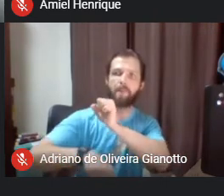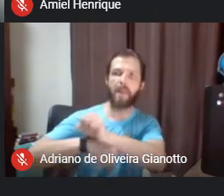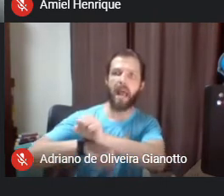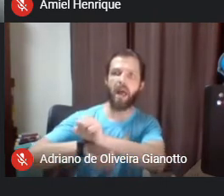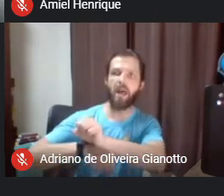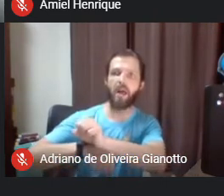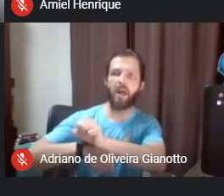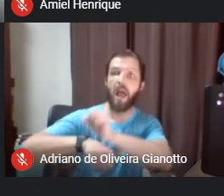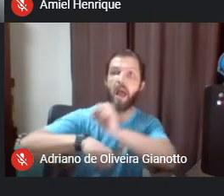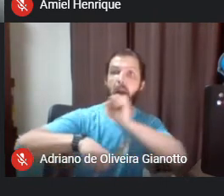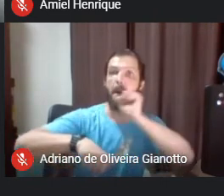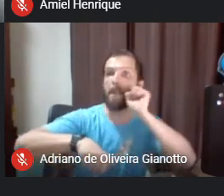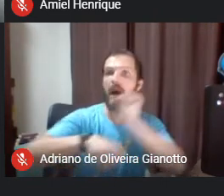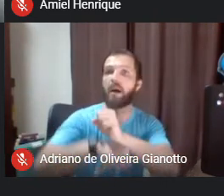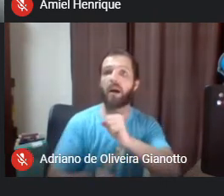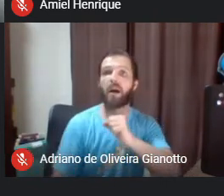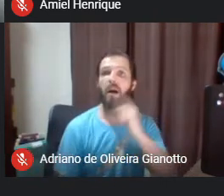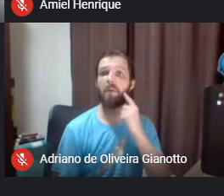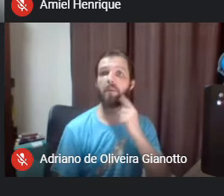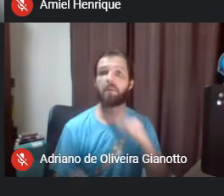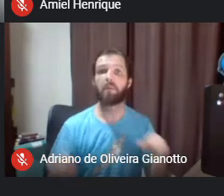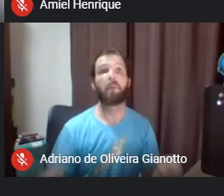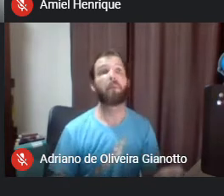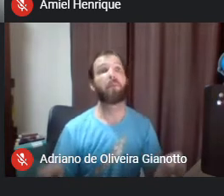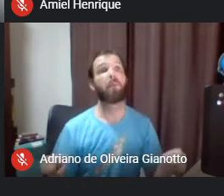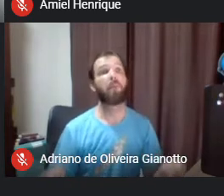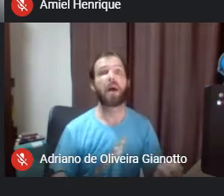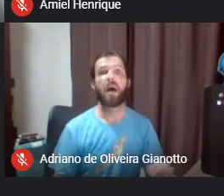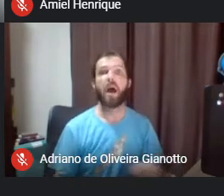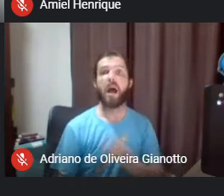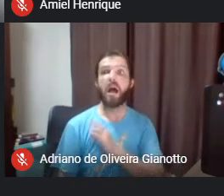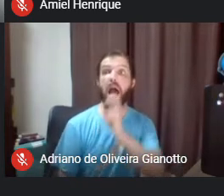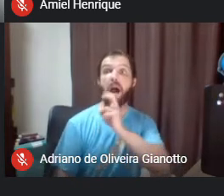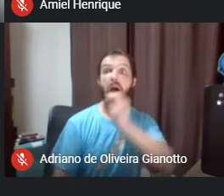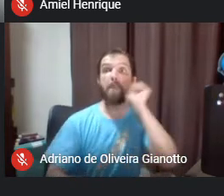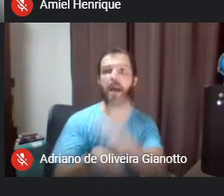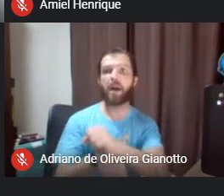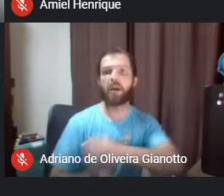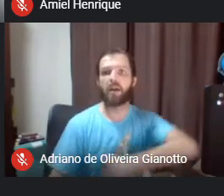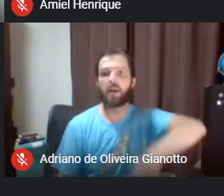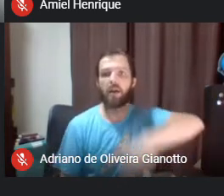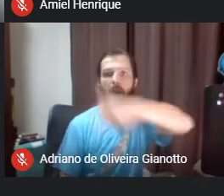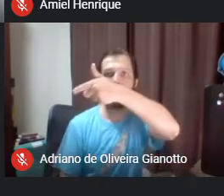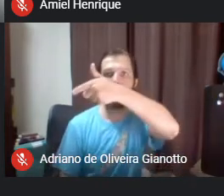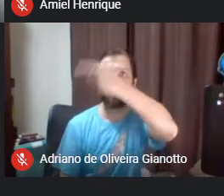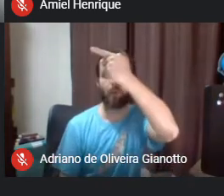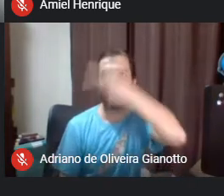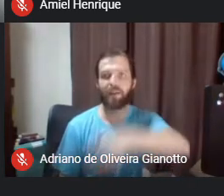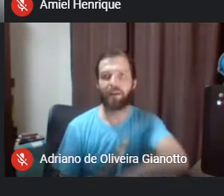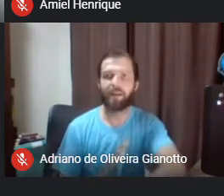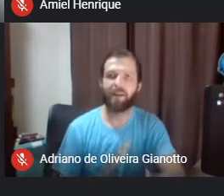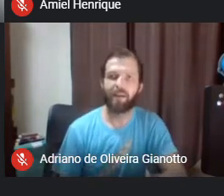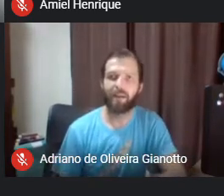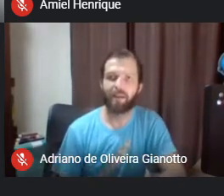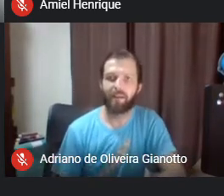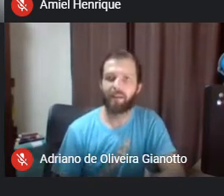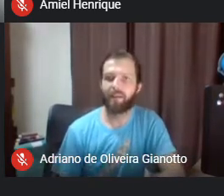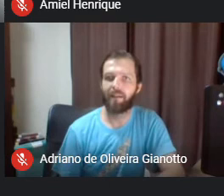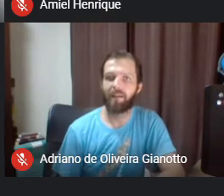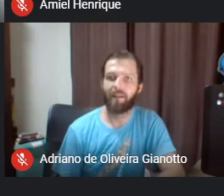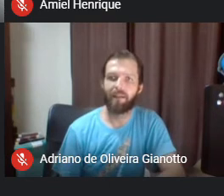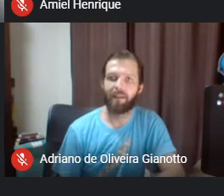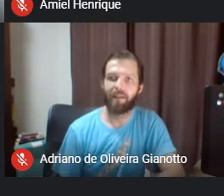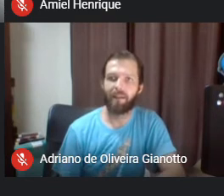pareou o carro e gritou para parar. Para. O surdo não ouviu, continuou andando. A polícia grita, para, e acabou